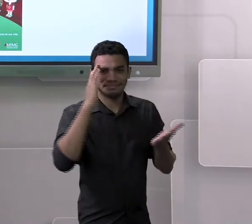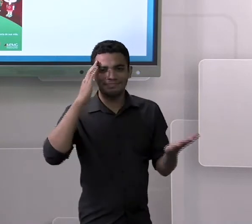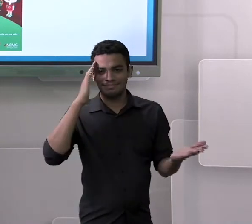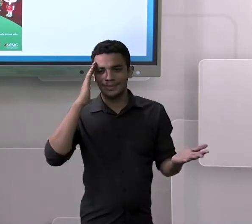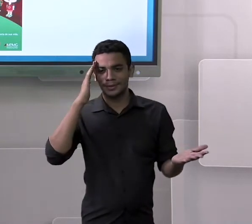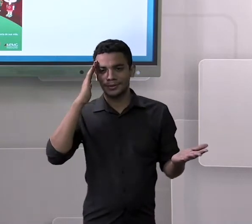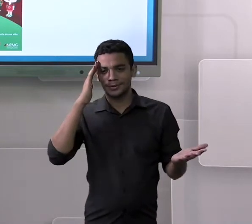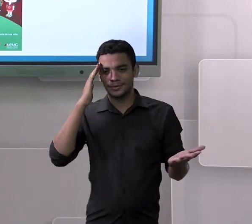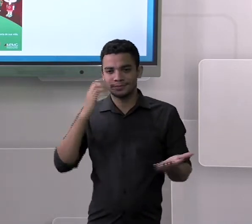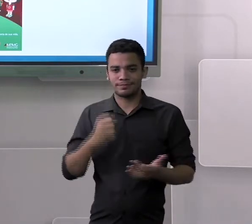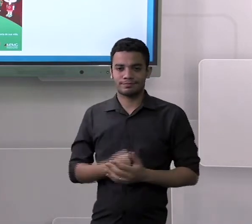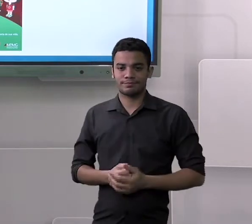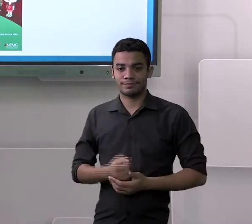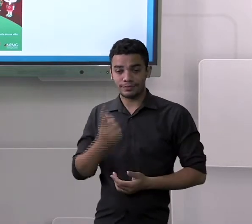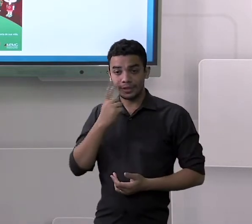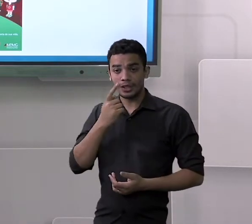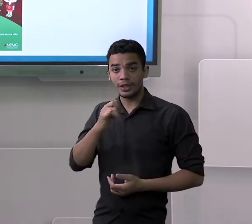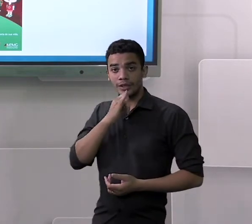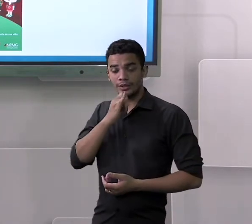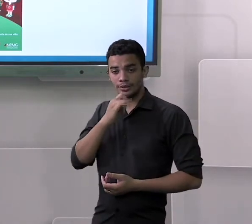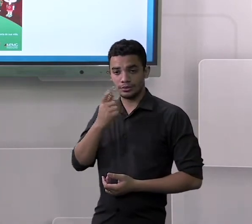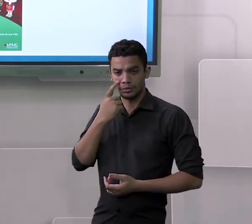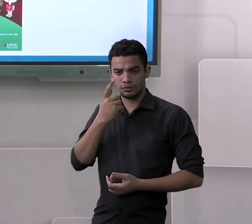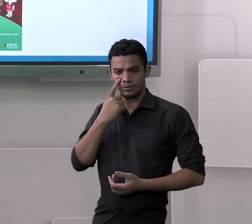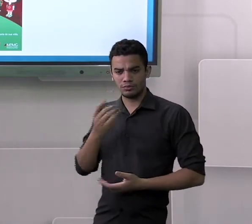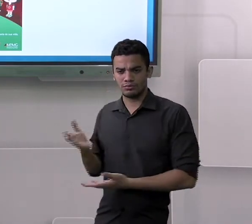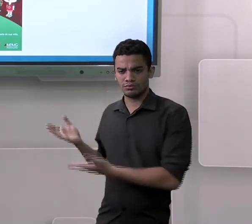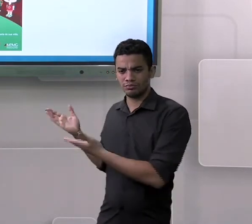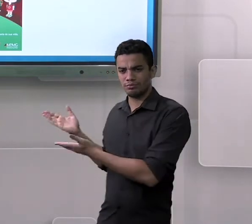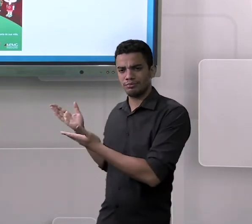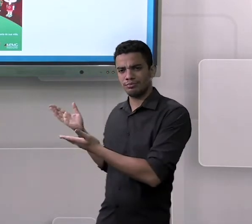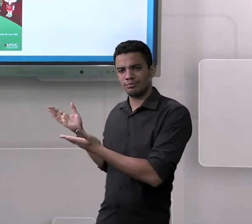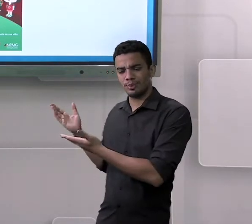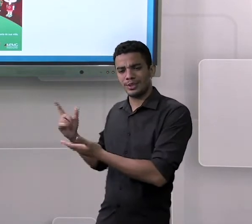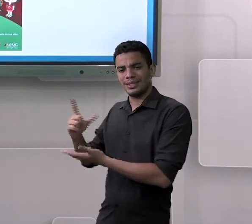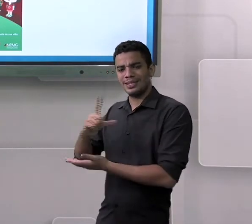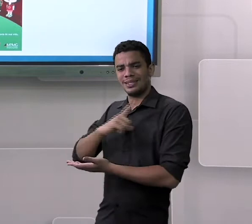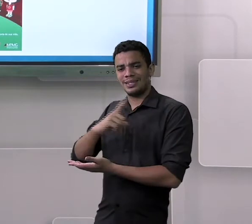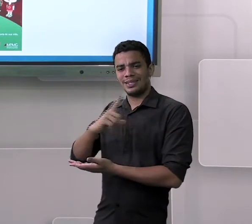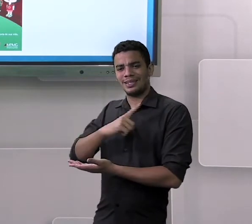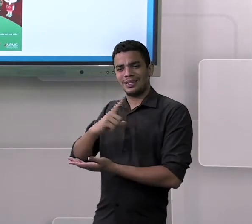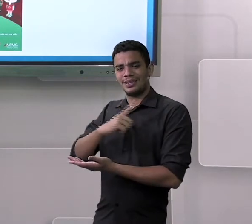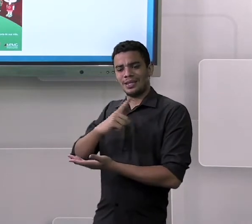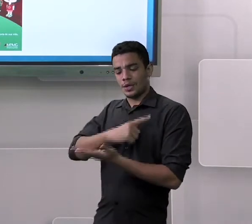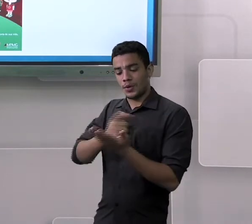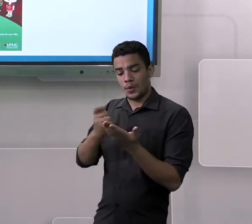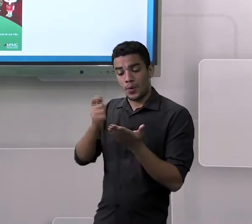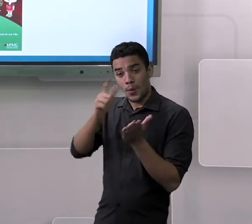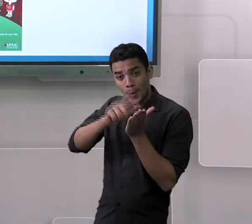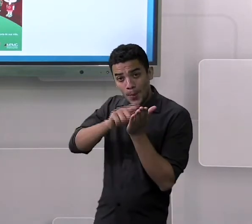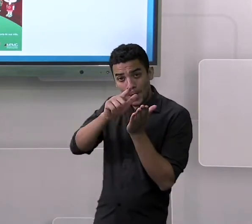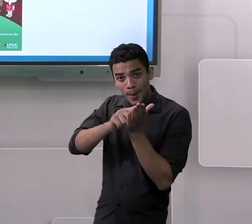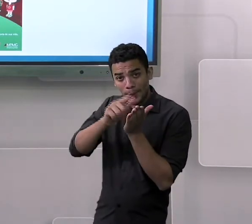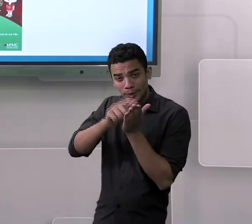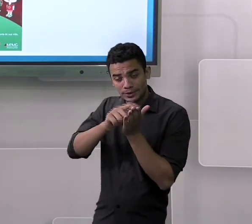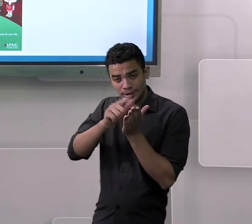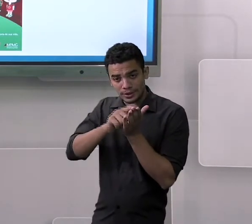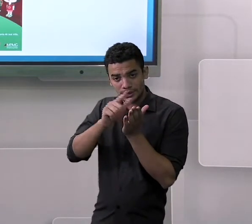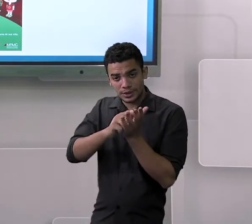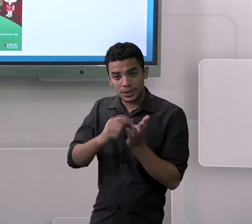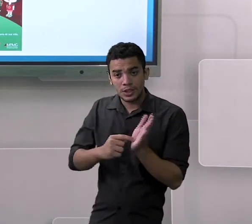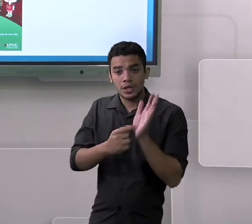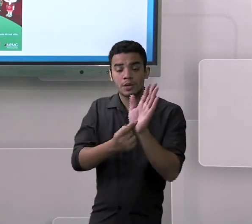ou panfleto. Ele está falando sobre uma atitude que às vezes ainda acontece